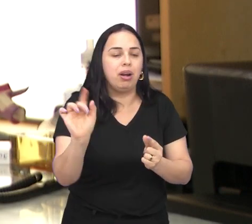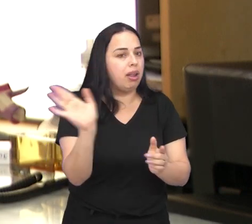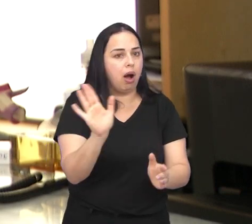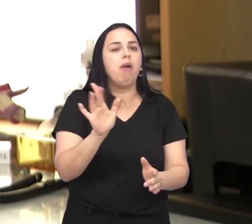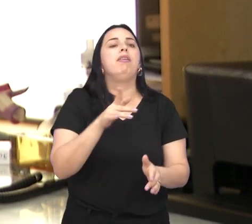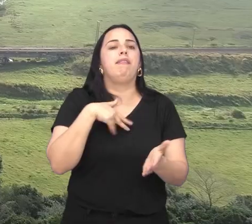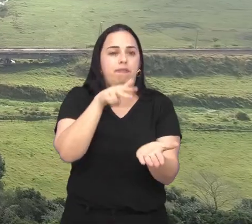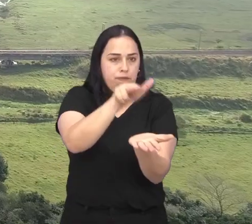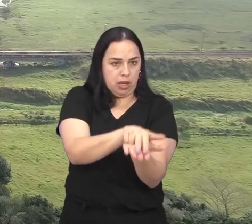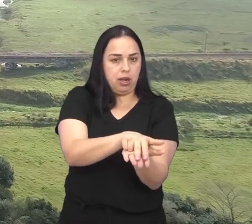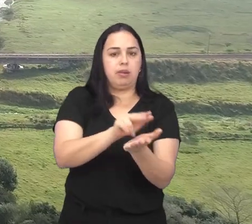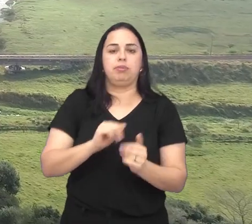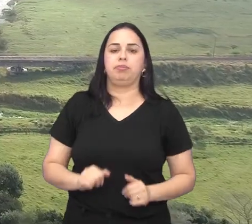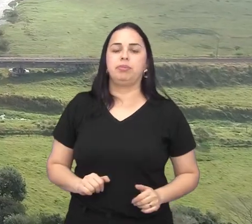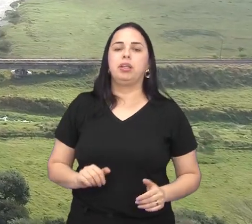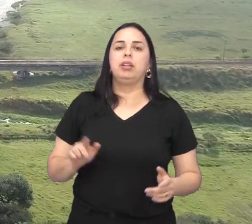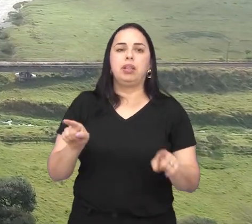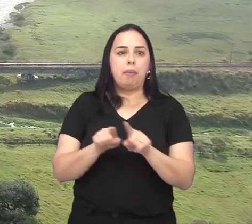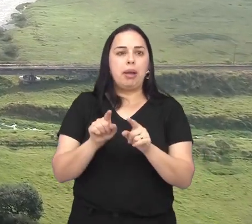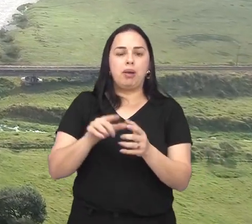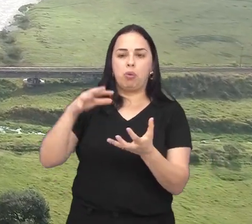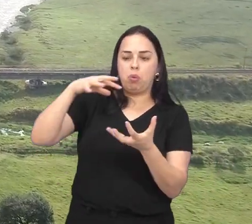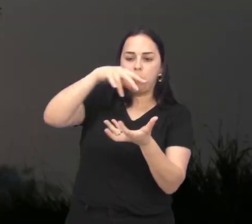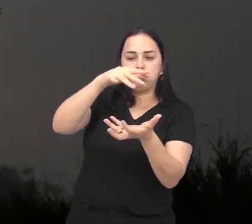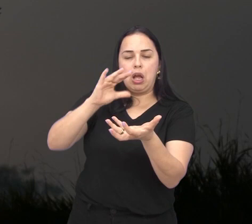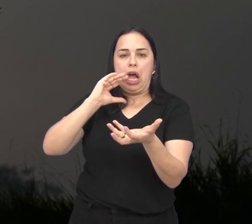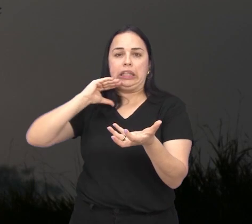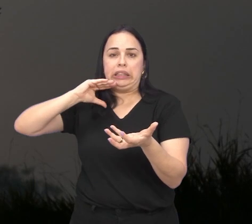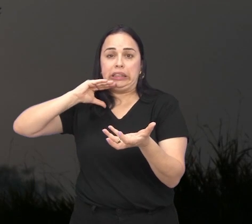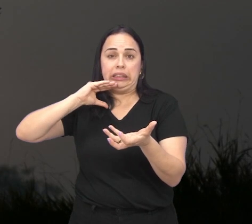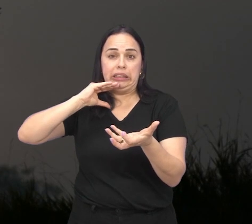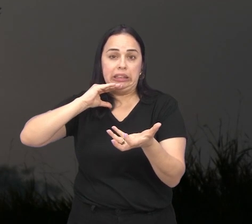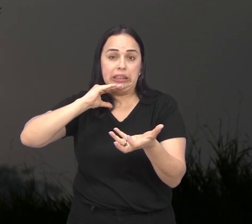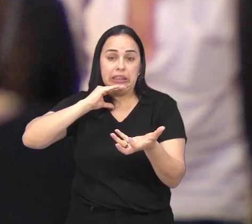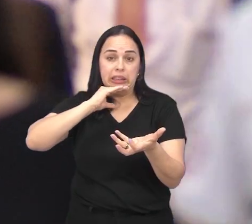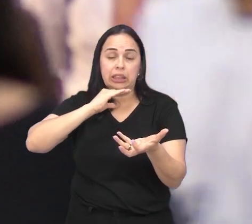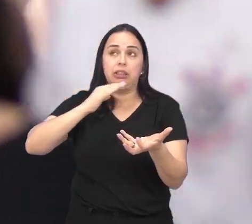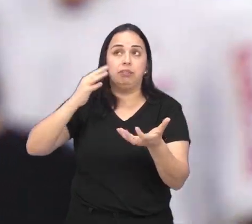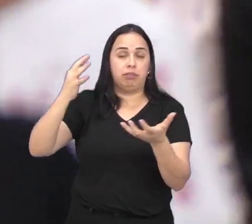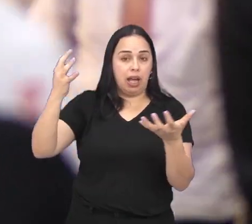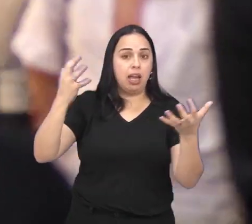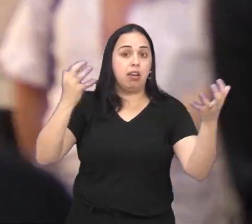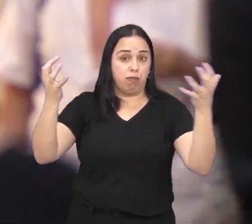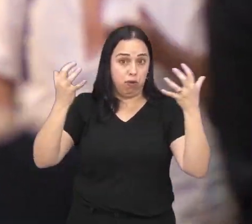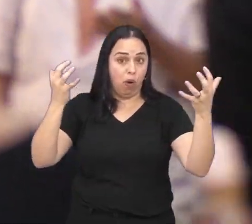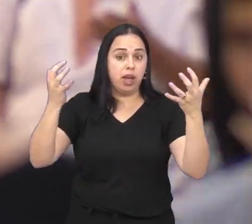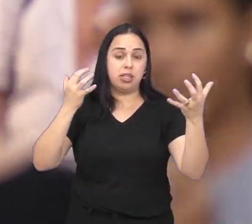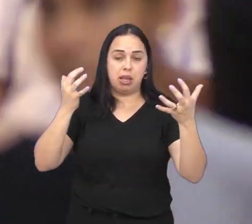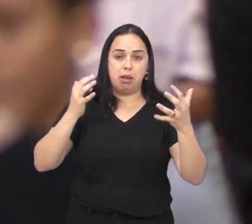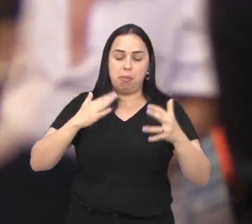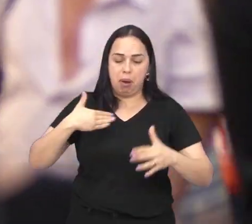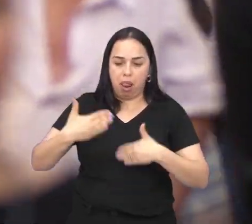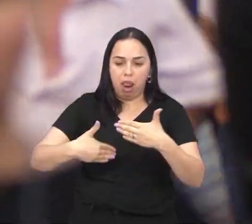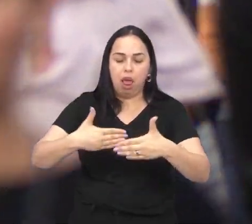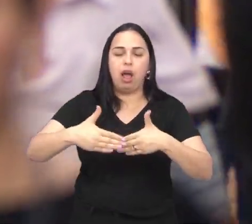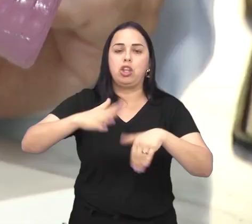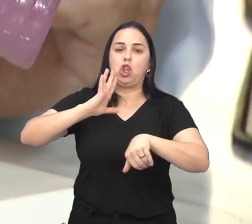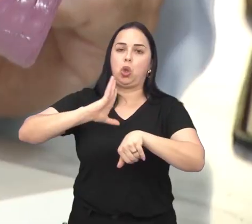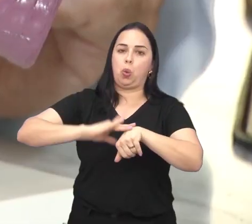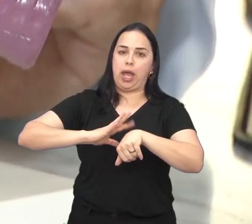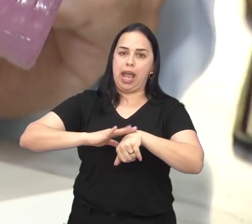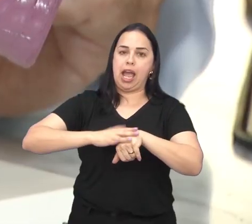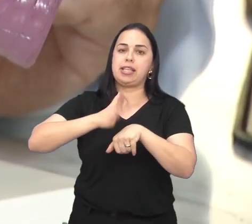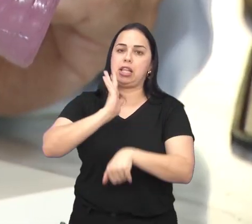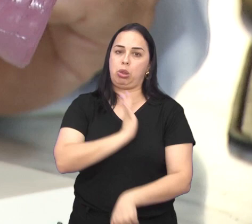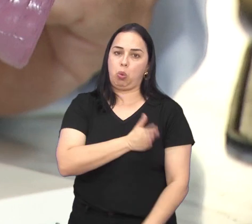primeiro atendimento. E para o futuro, os impactos do aquecimento global também devem se tornar fatores de risco